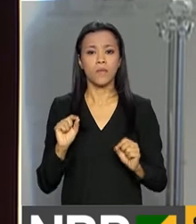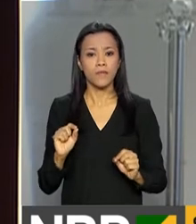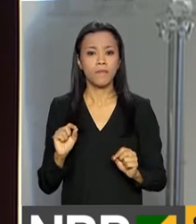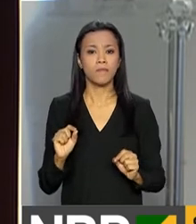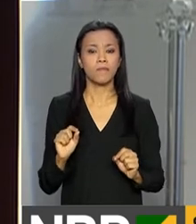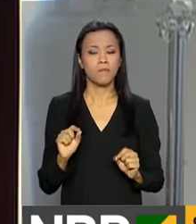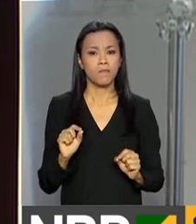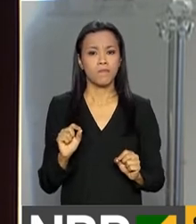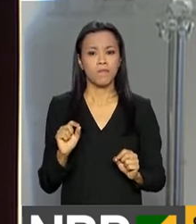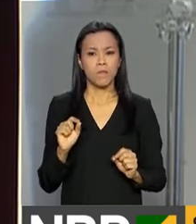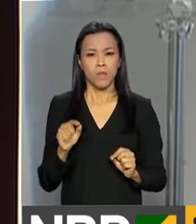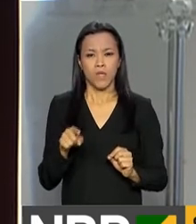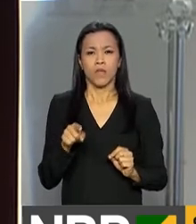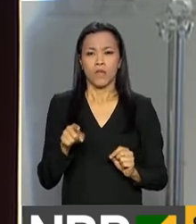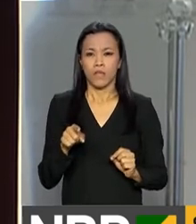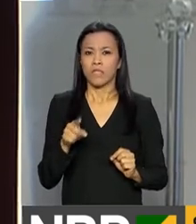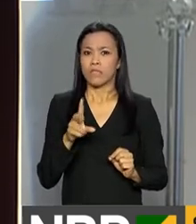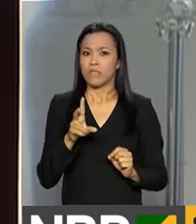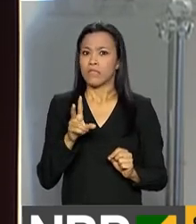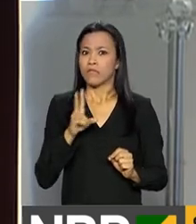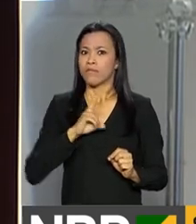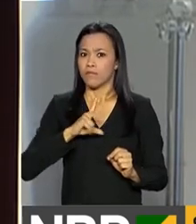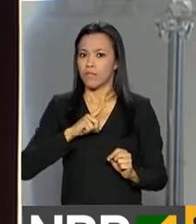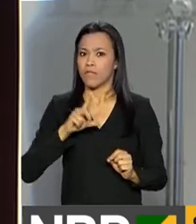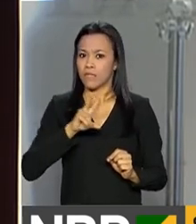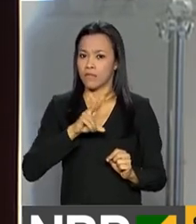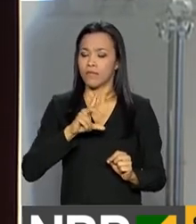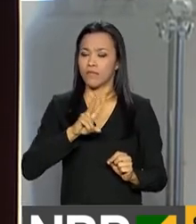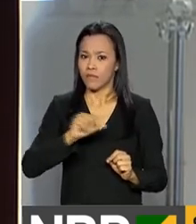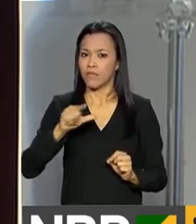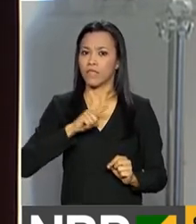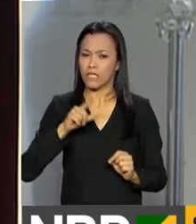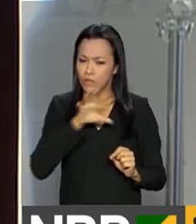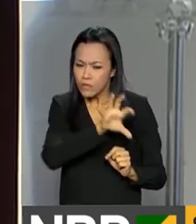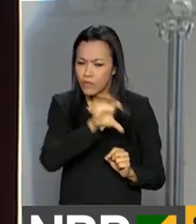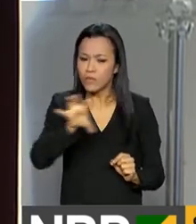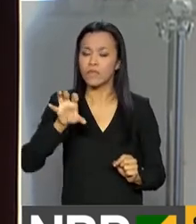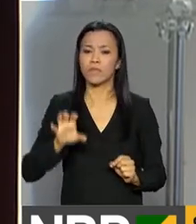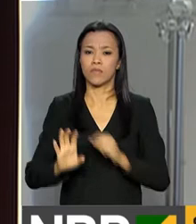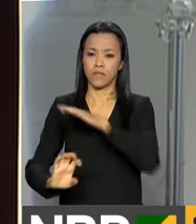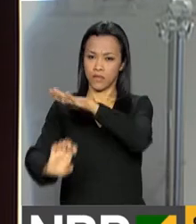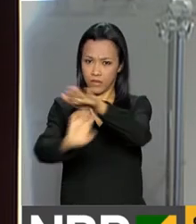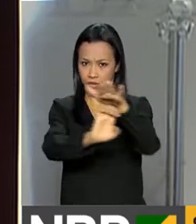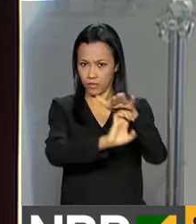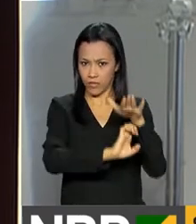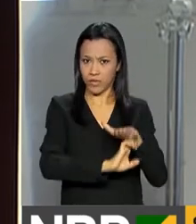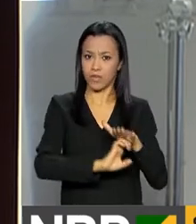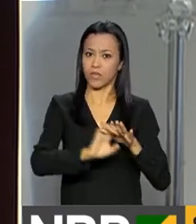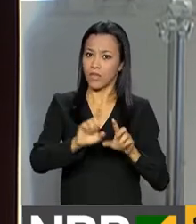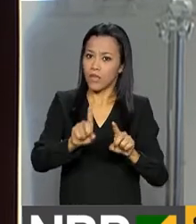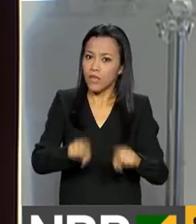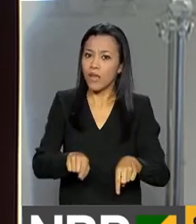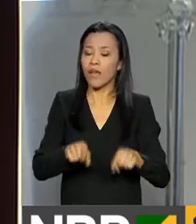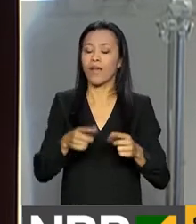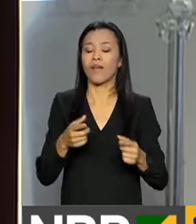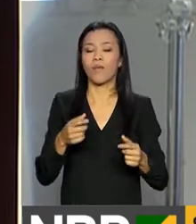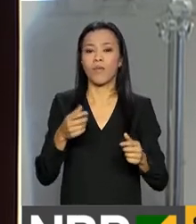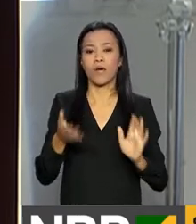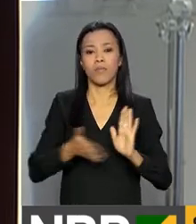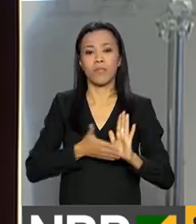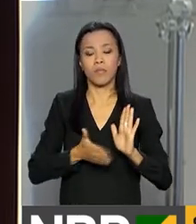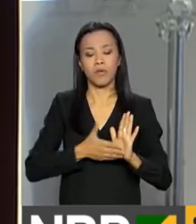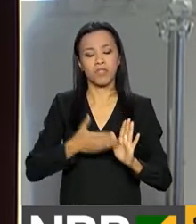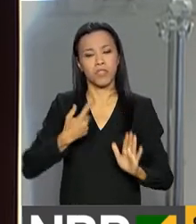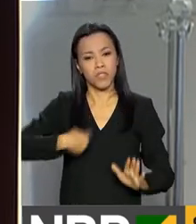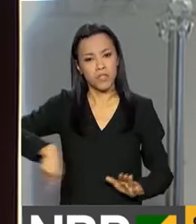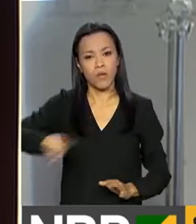maior do que está previsto por muitas empresas, pois de fato foi uma reforma que nos orgulha e nos dá a